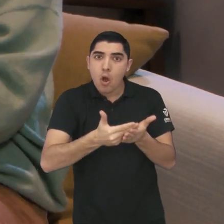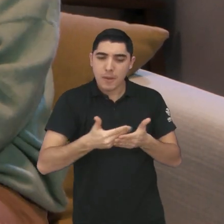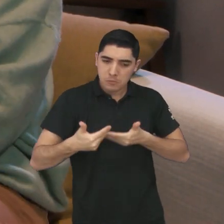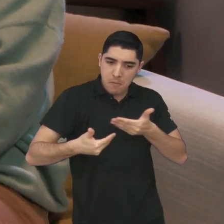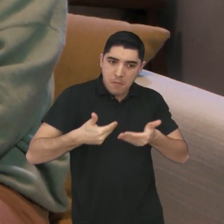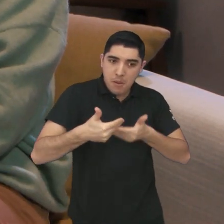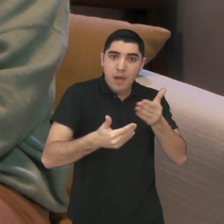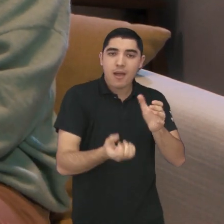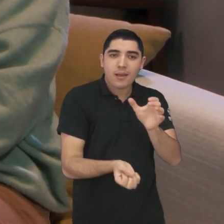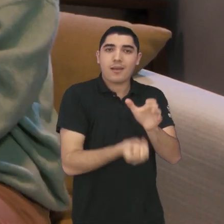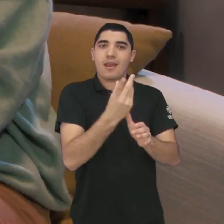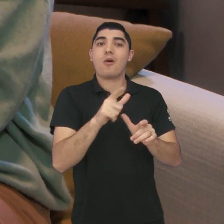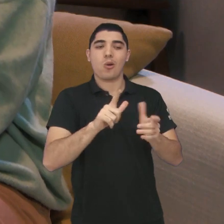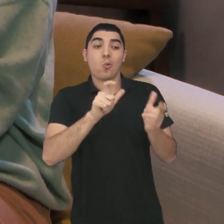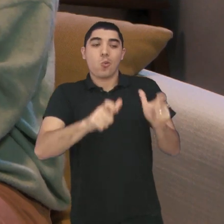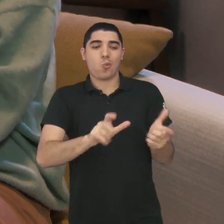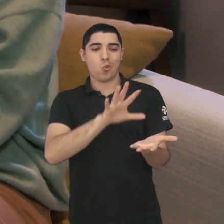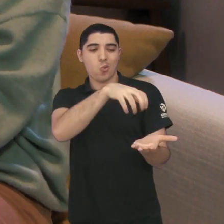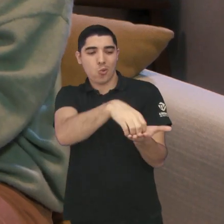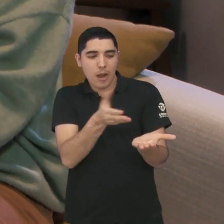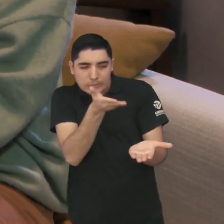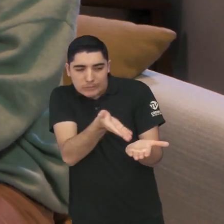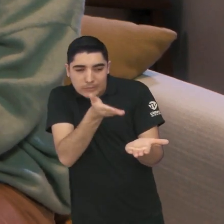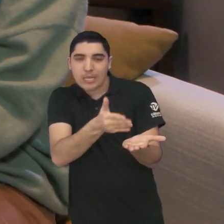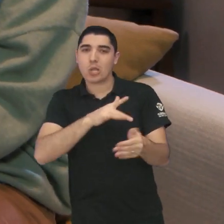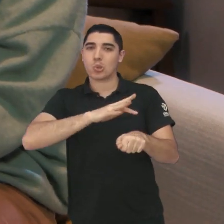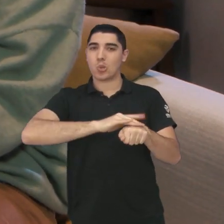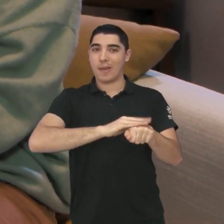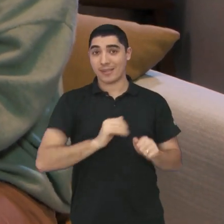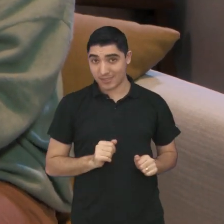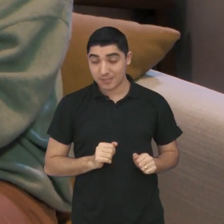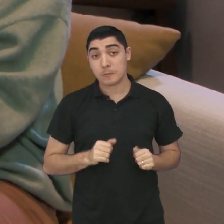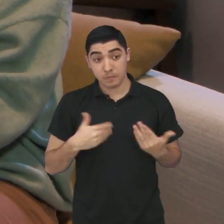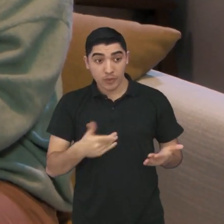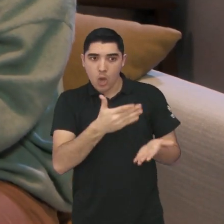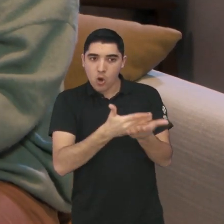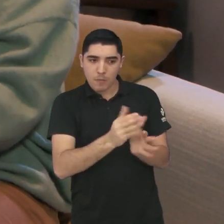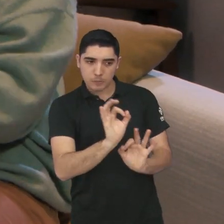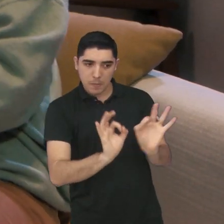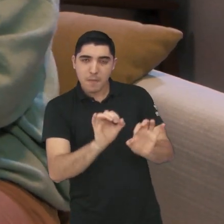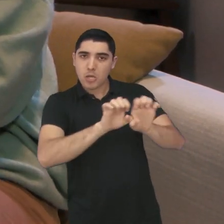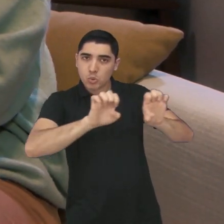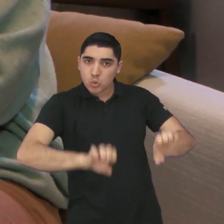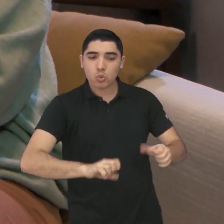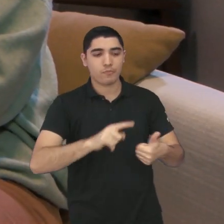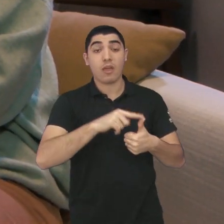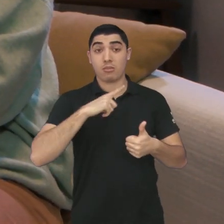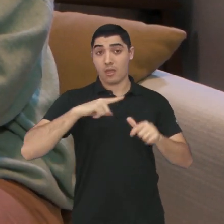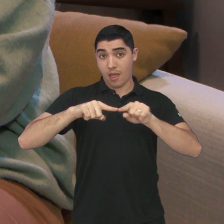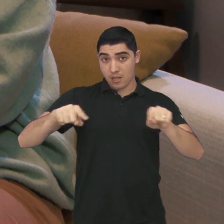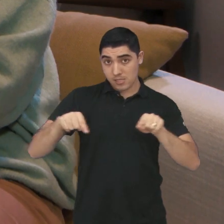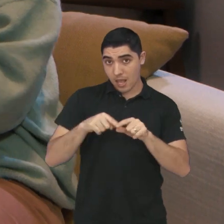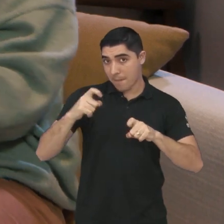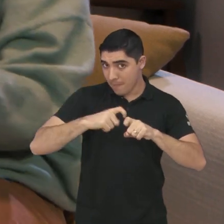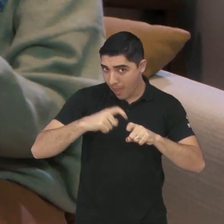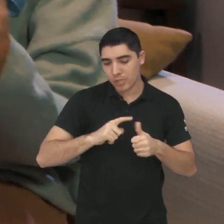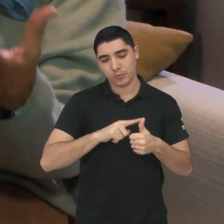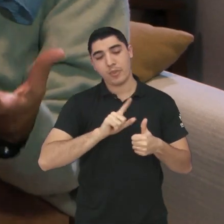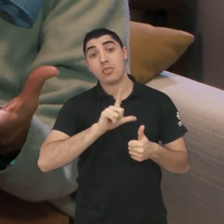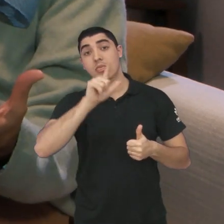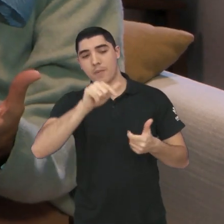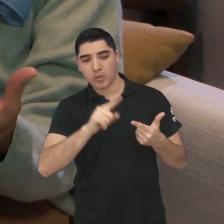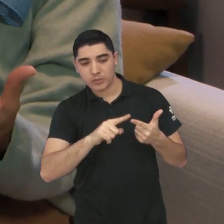dos homens, né? Esses médicos que eram também políticos, socialmente articulados, empreendedores